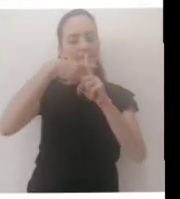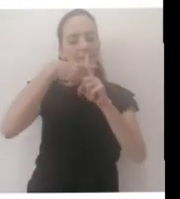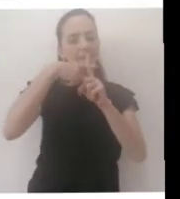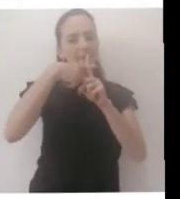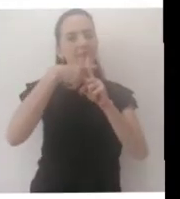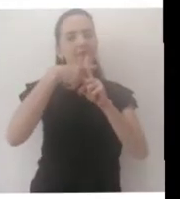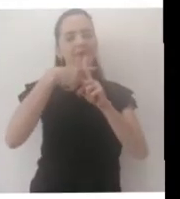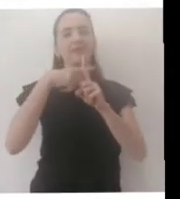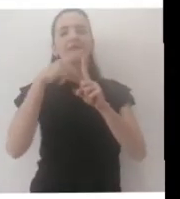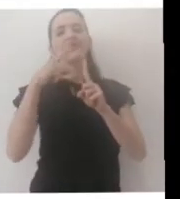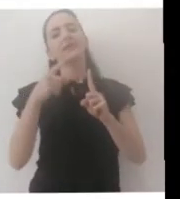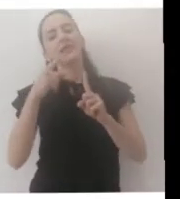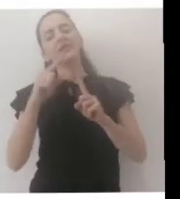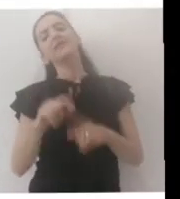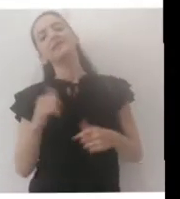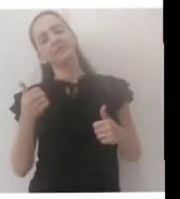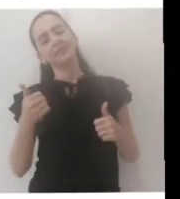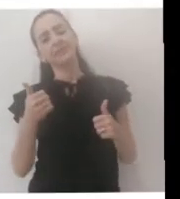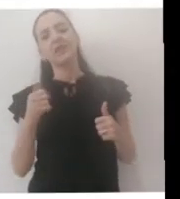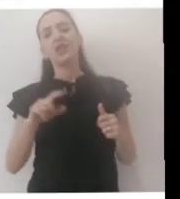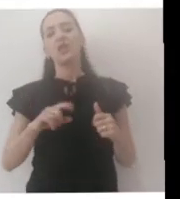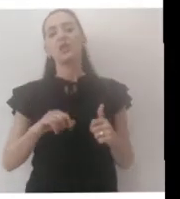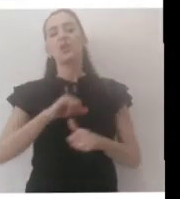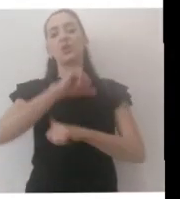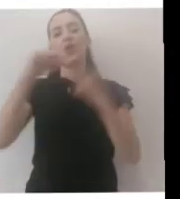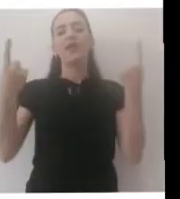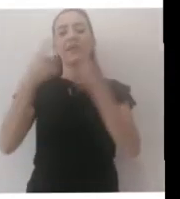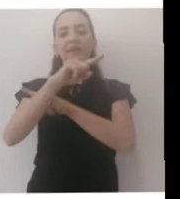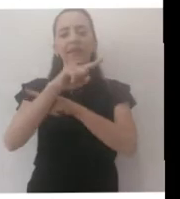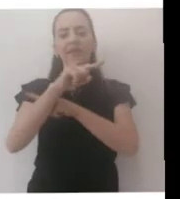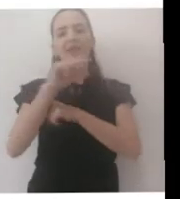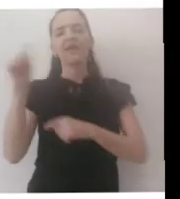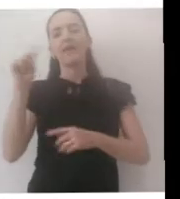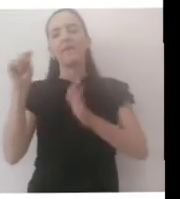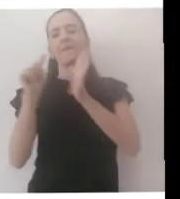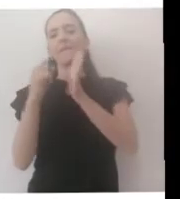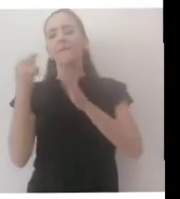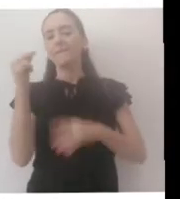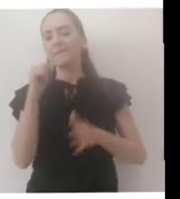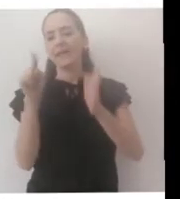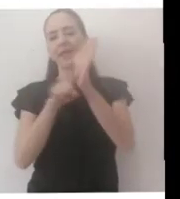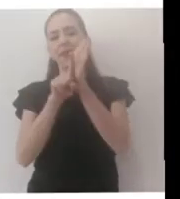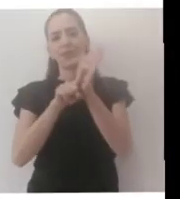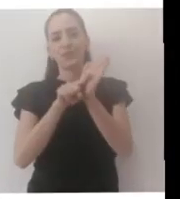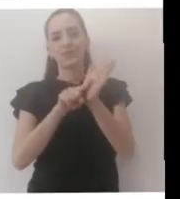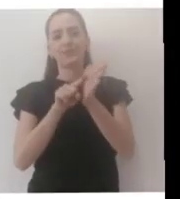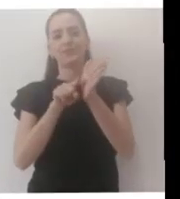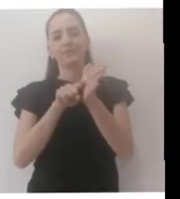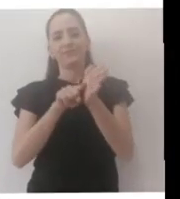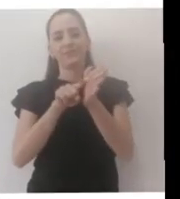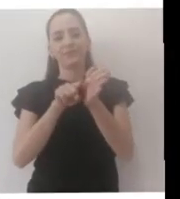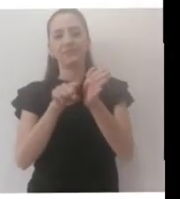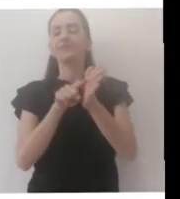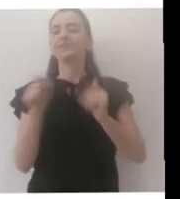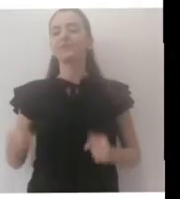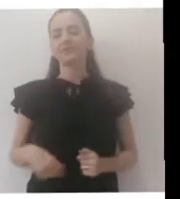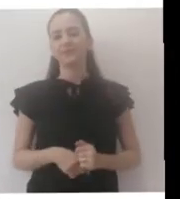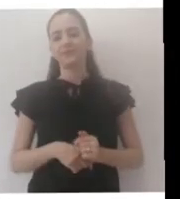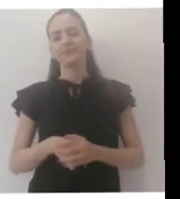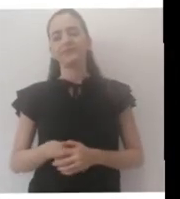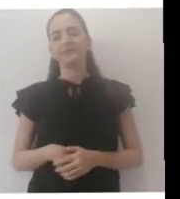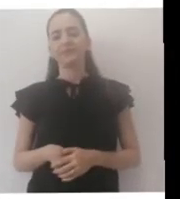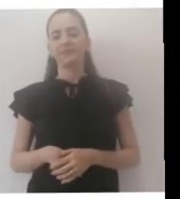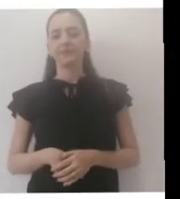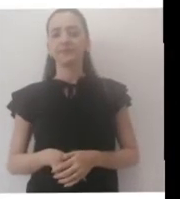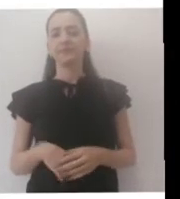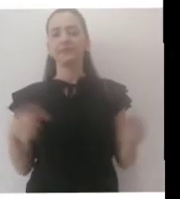E tem a ver com o ensino de soma e adição junto e multiplicação e divisão junto, em blocos assim. Inclusão de